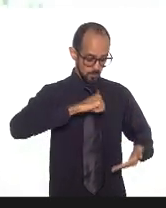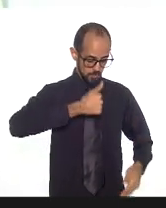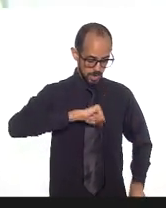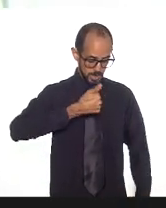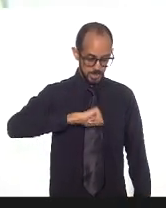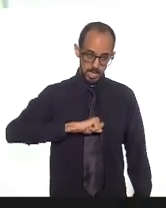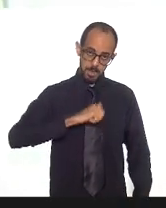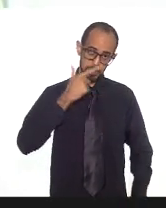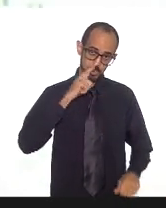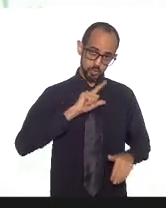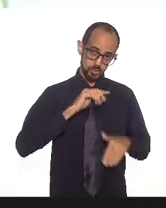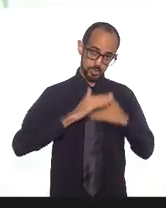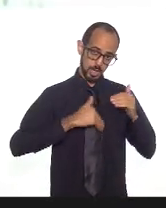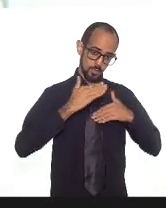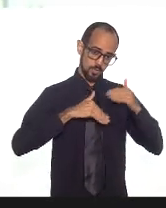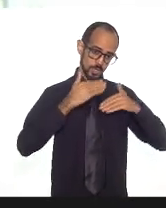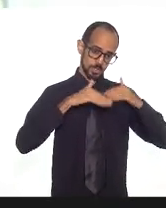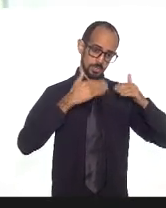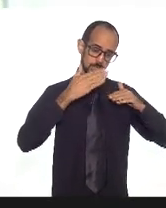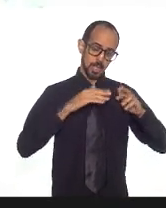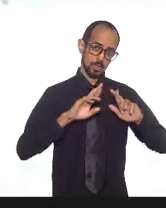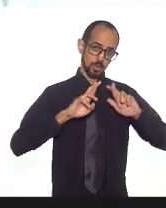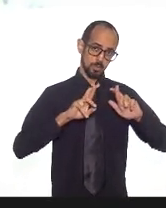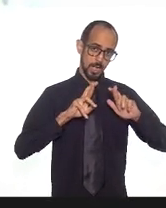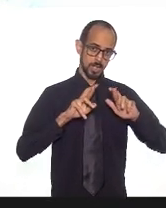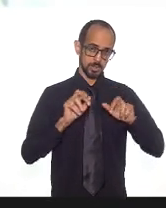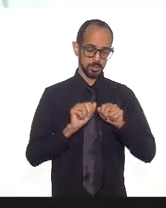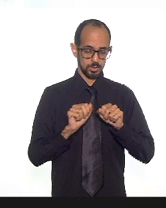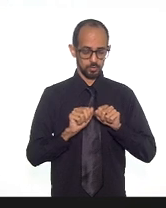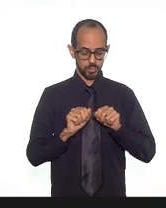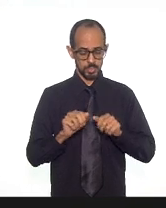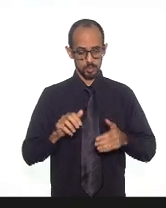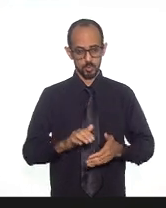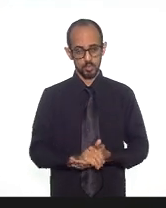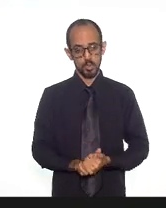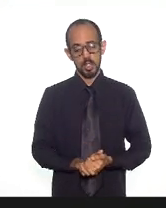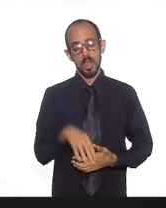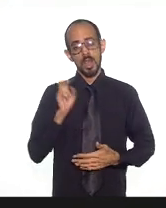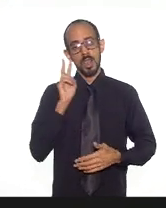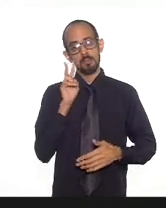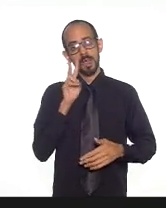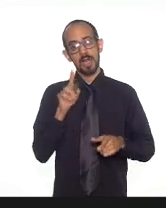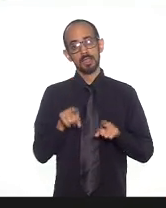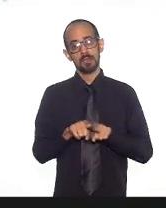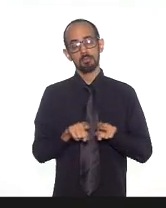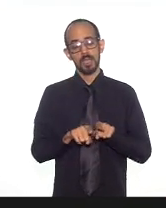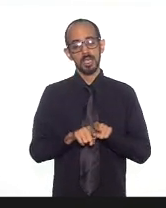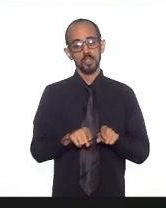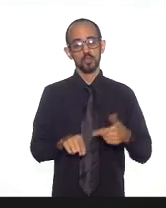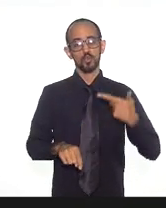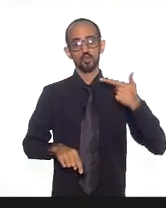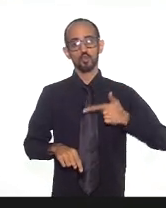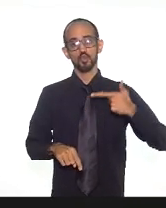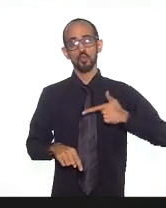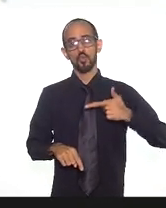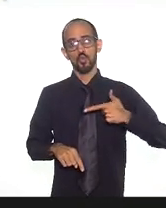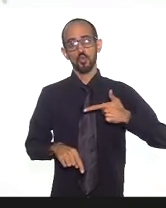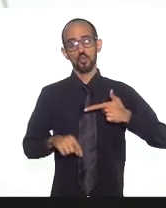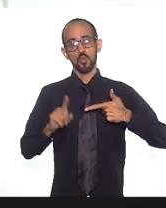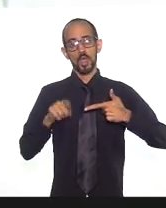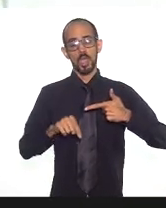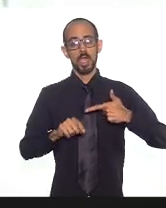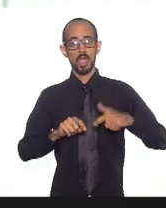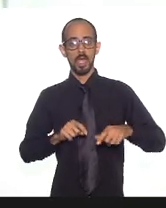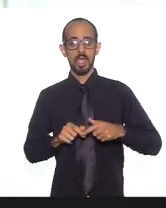avanço nessa situação, e a gente espera que isso seja feito. E lembrando que o segundo passo, que depois da regulamentação, que é a implementação, o regime